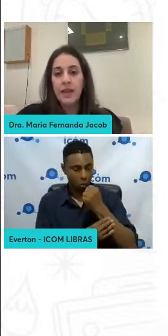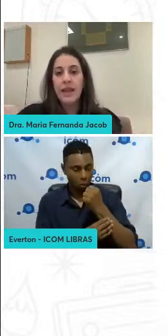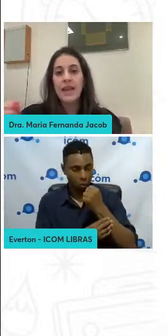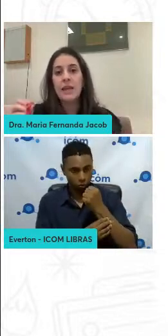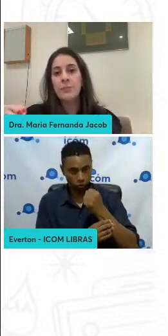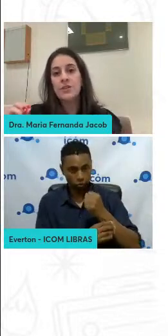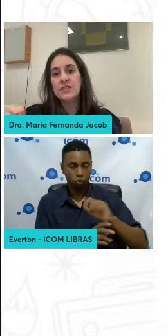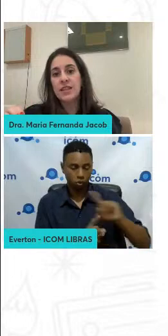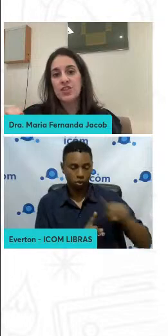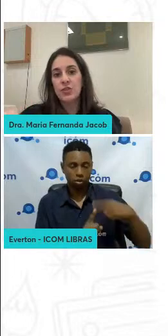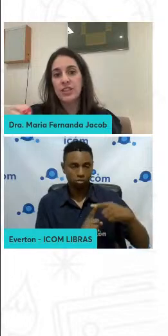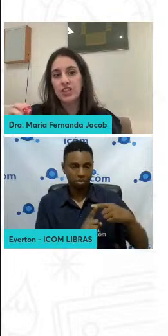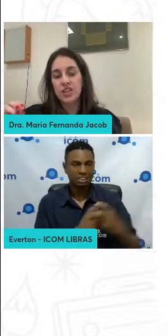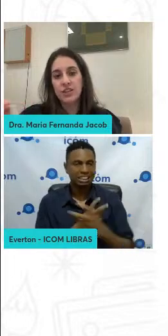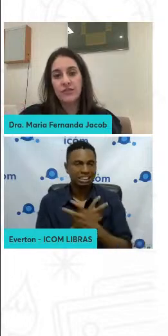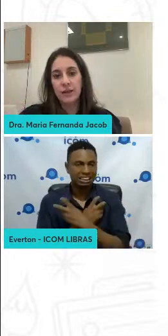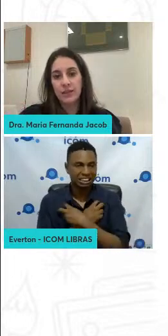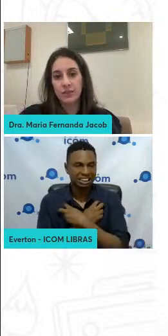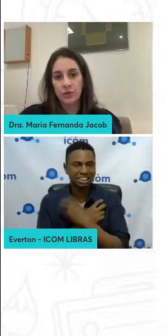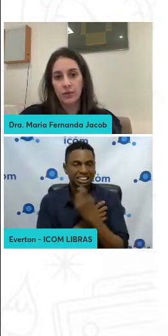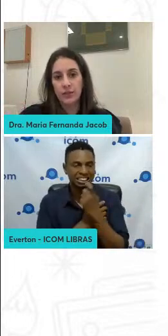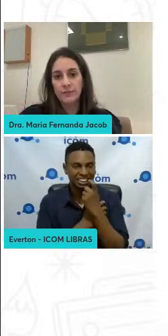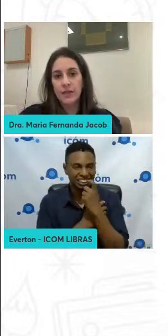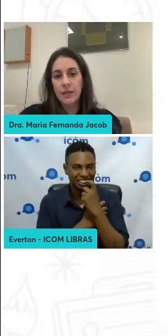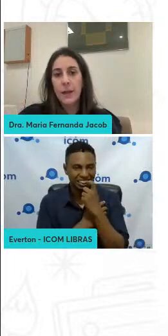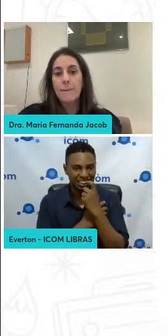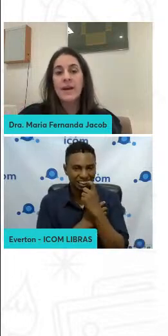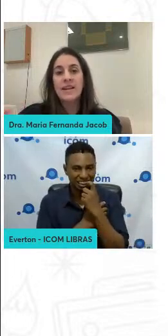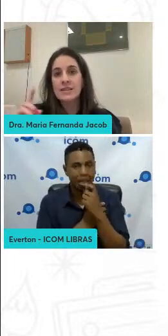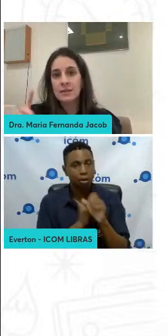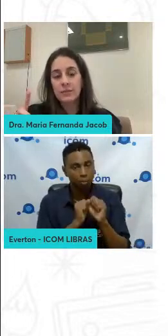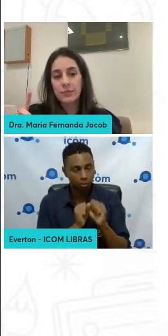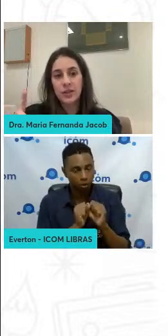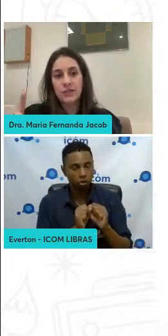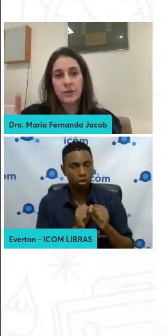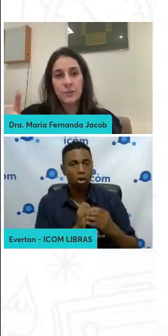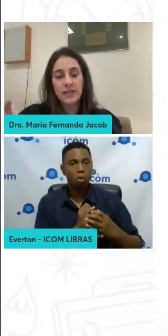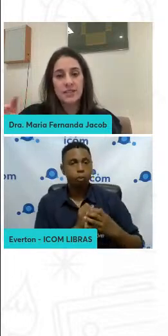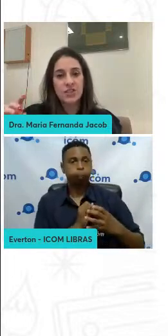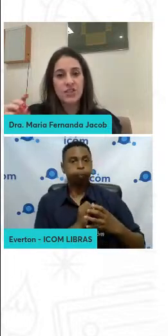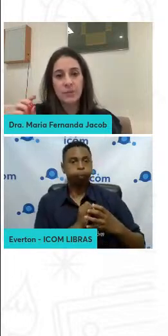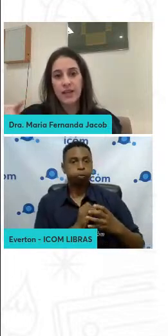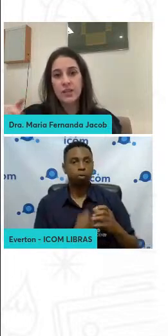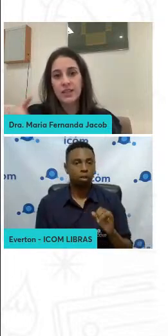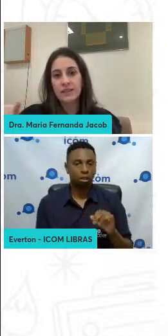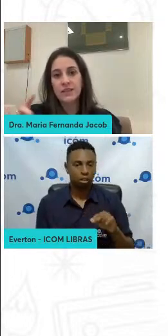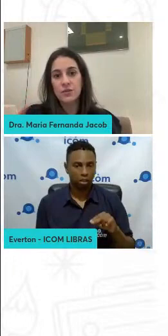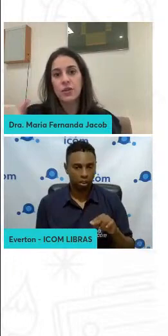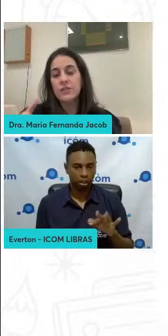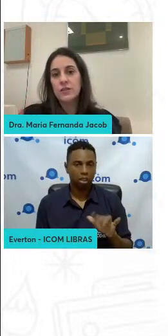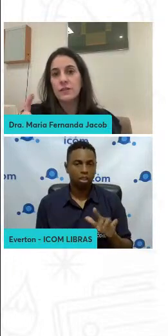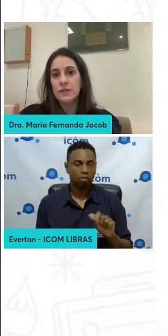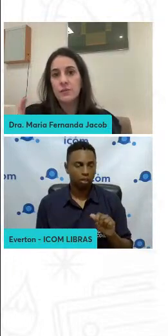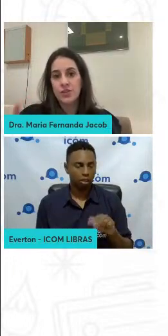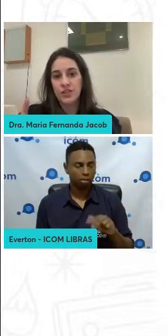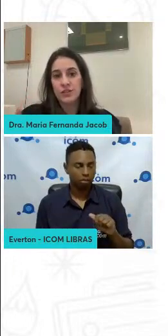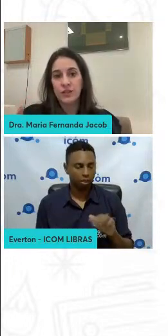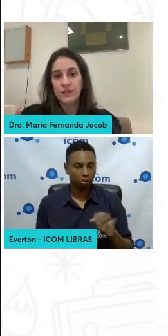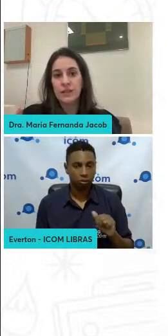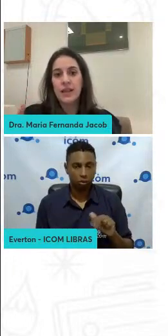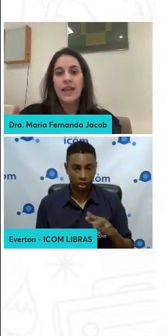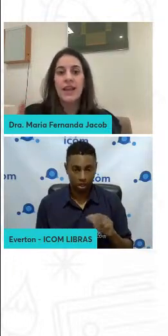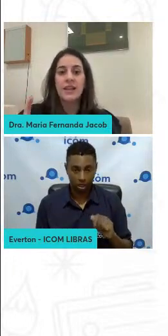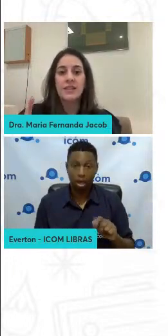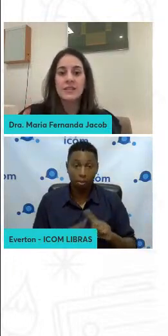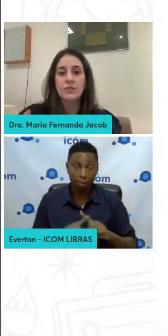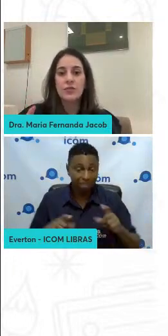músculo-esquelética, ela pode ser de origem inflamatória, mas, por incrível que pareça, a maioria das dores